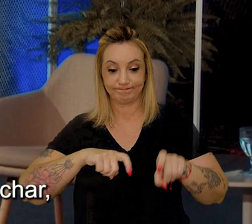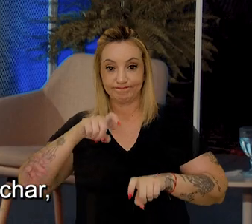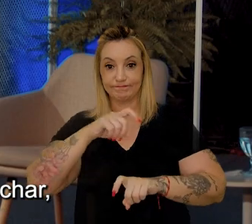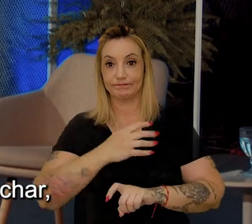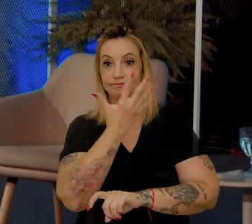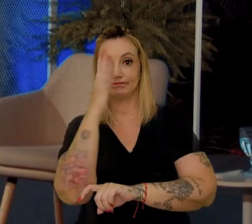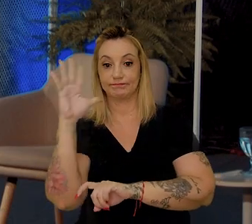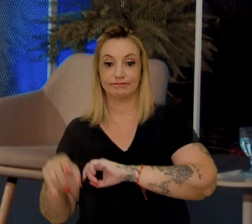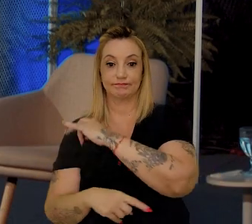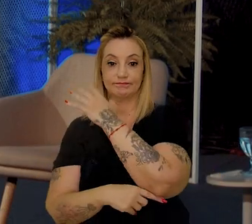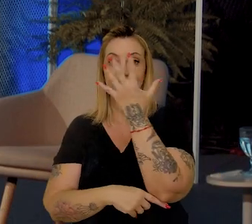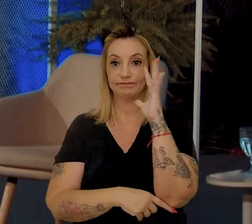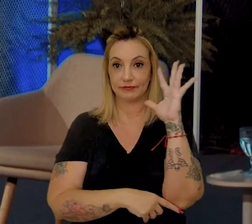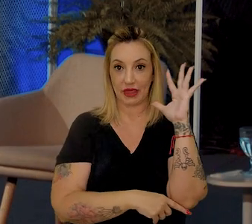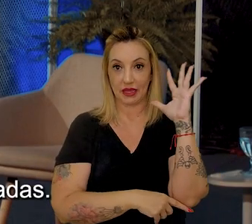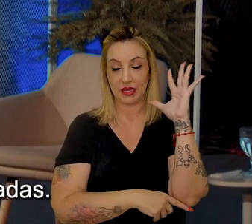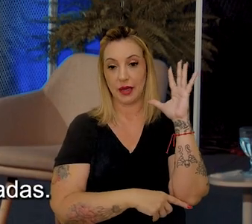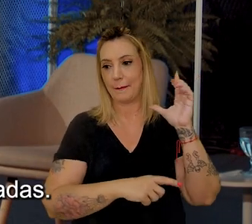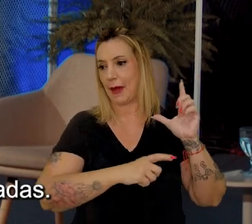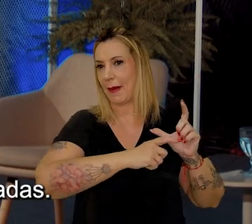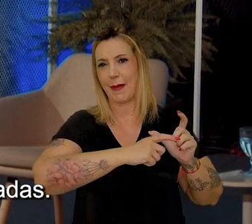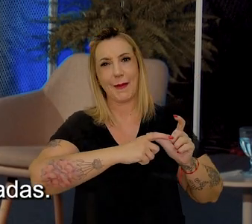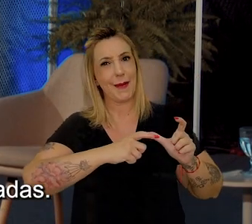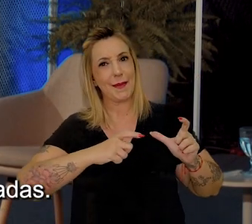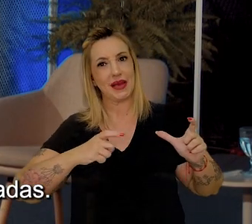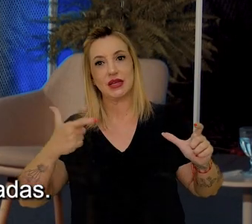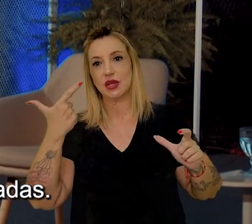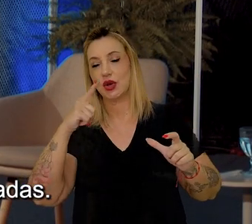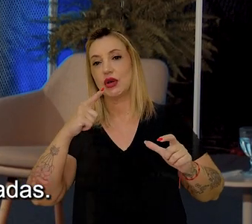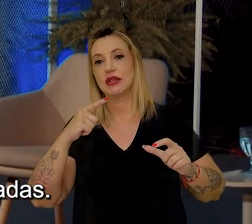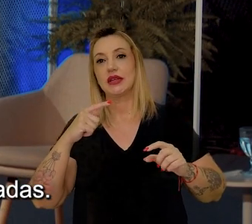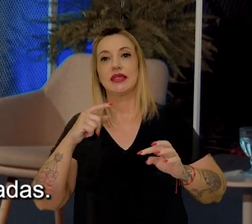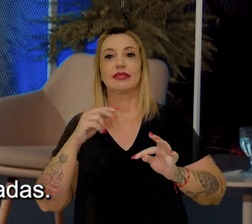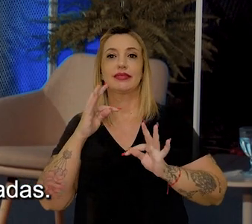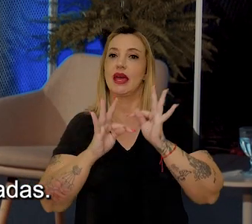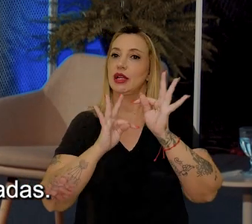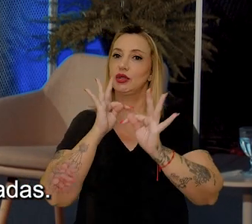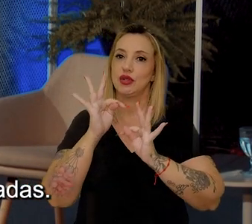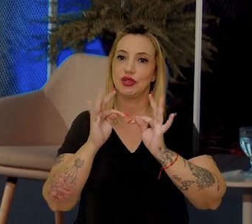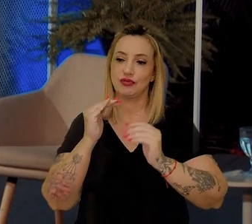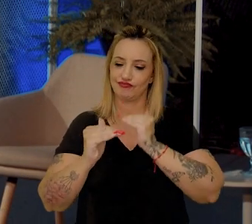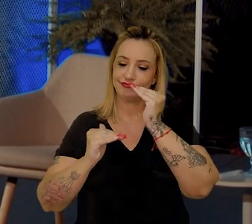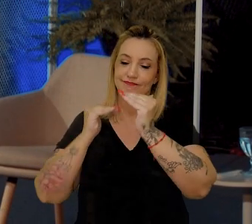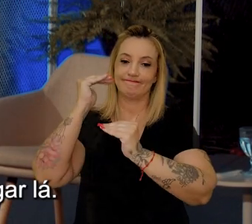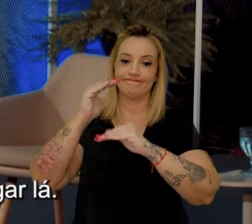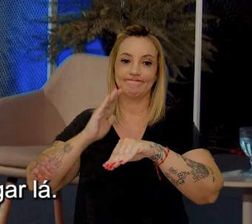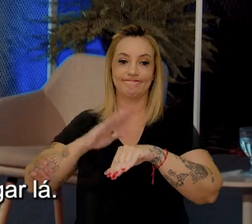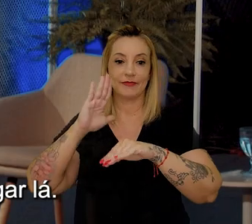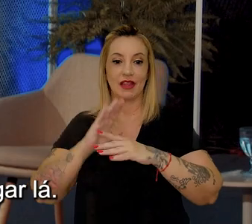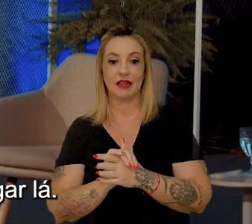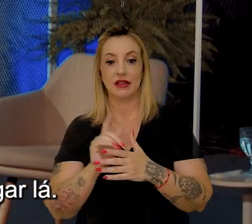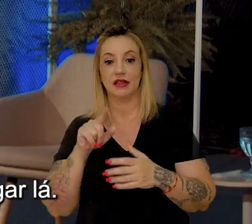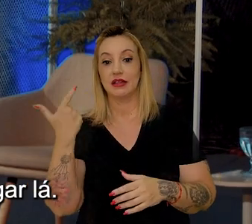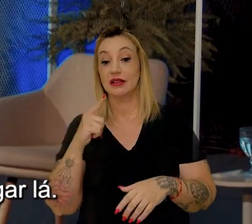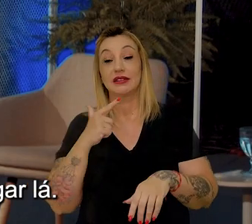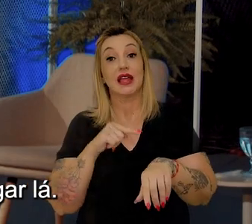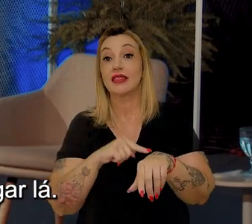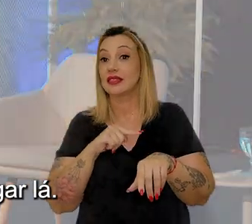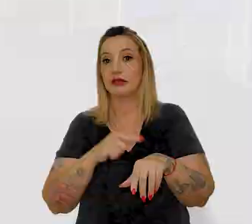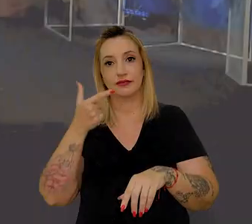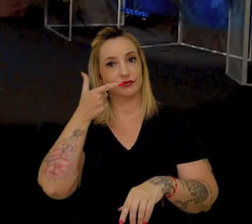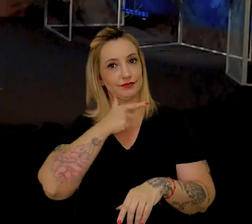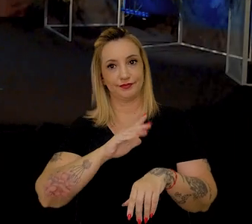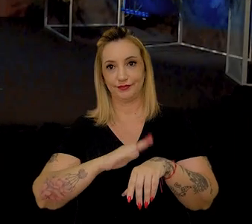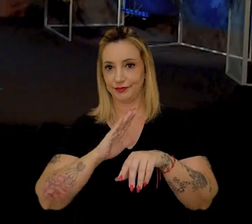biochar e enfim outras tecnologias e mais avançadas mas nós não temos muito tempo para chegar